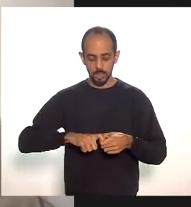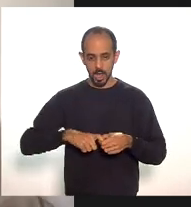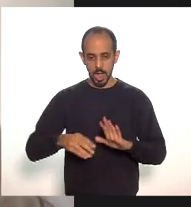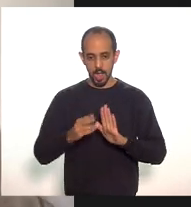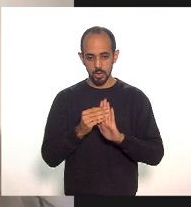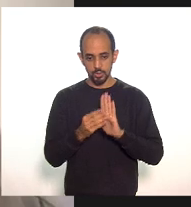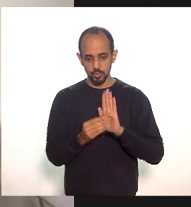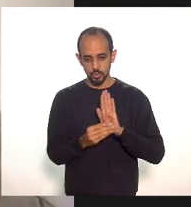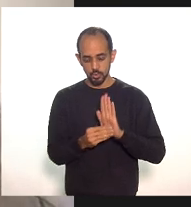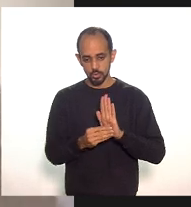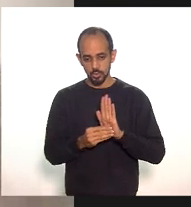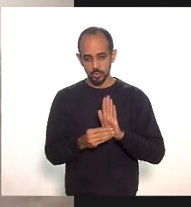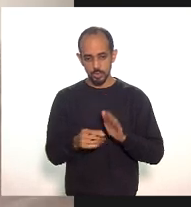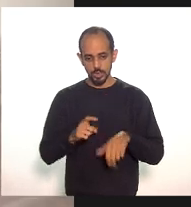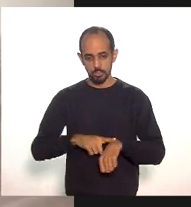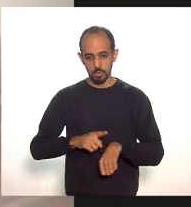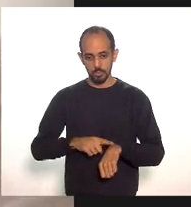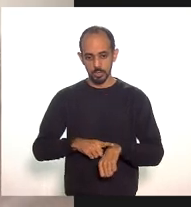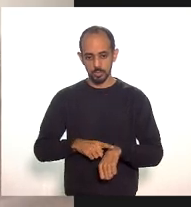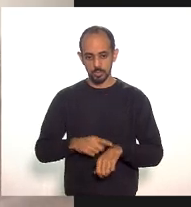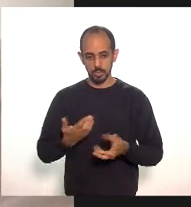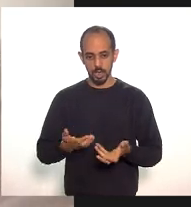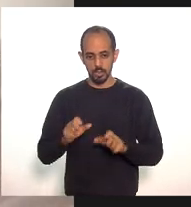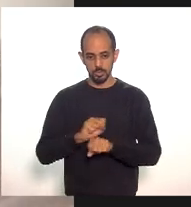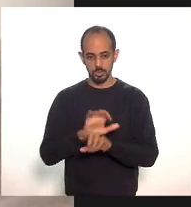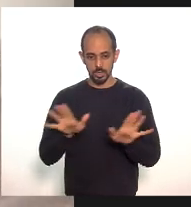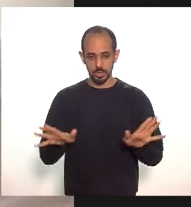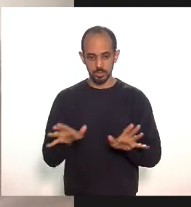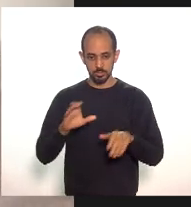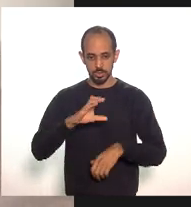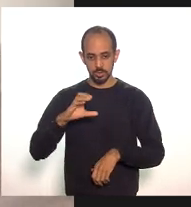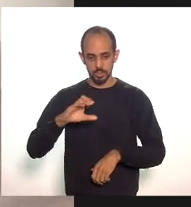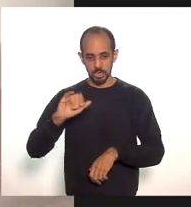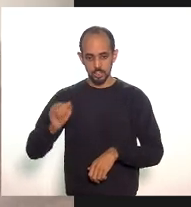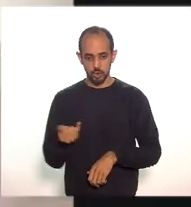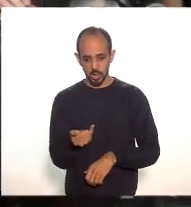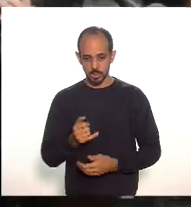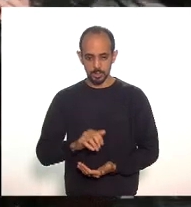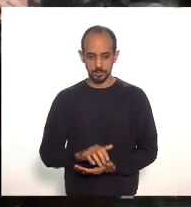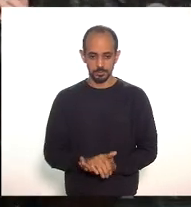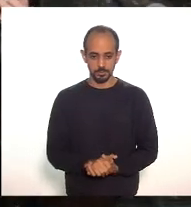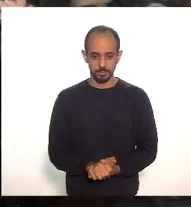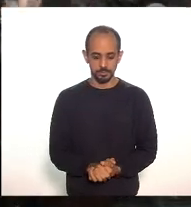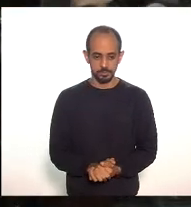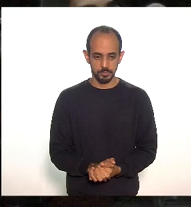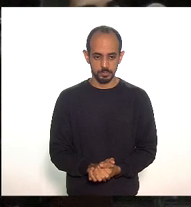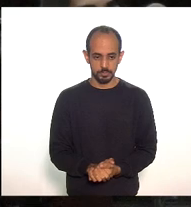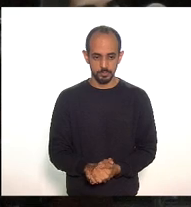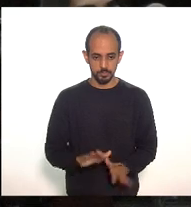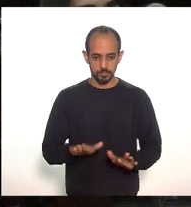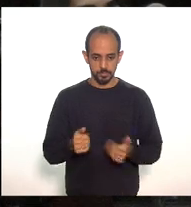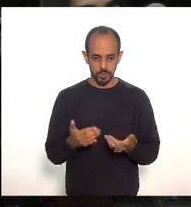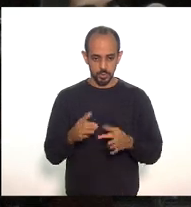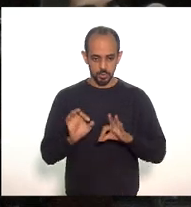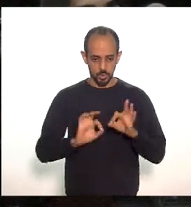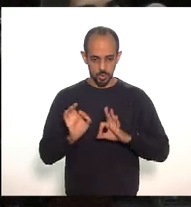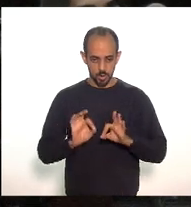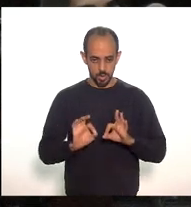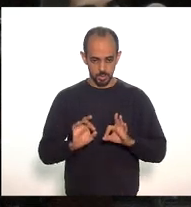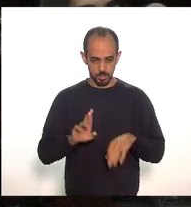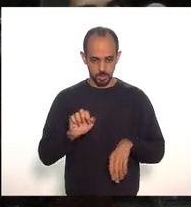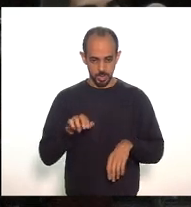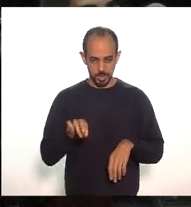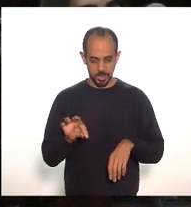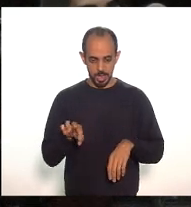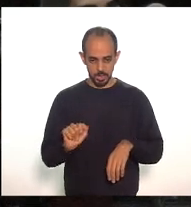desse momento gostaria de esclarecimento do presidente da ccj deixa deixar eu em relação à questão de ordem para fazer nada pode